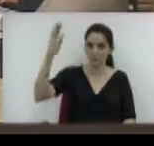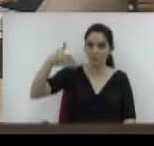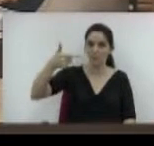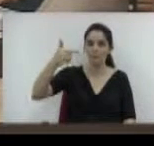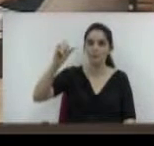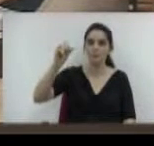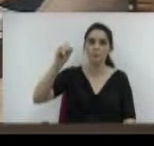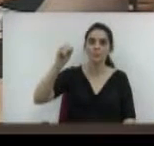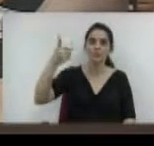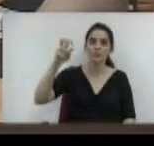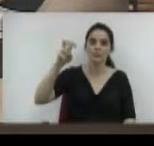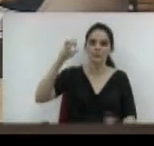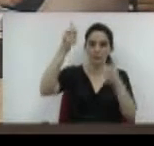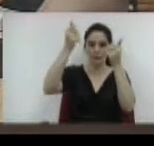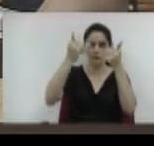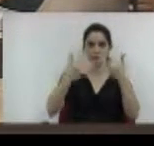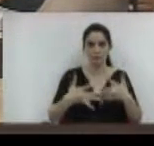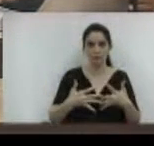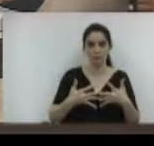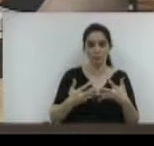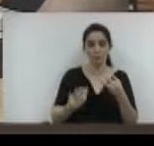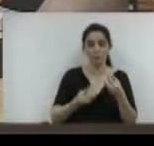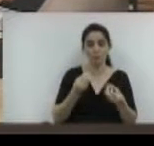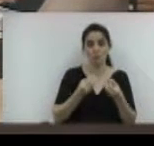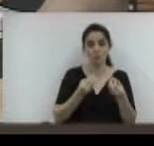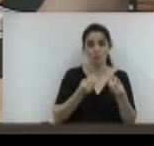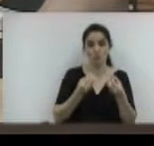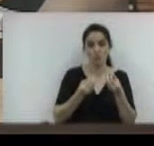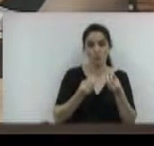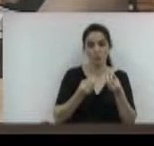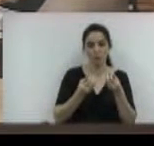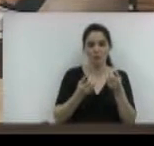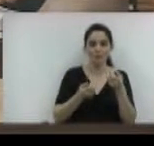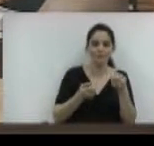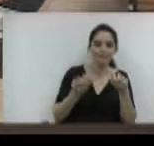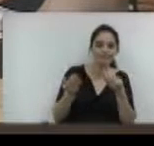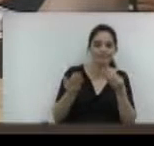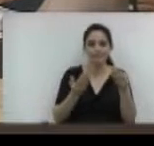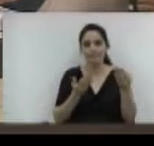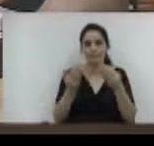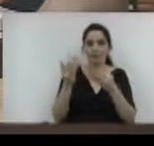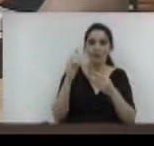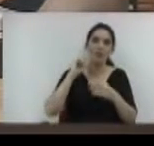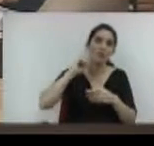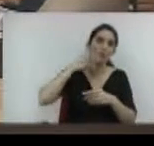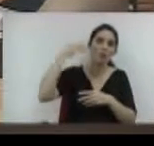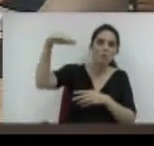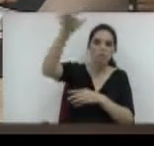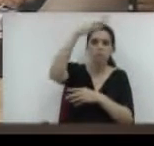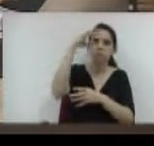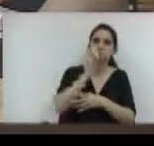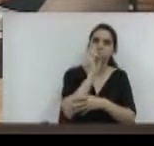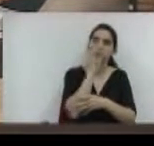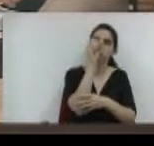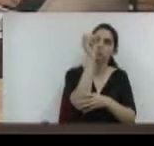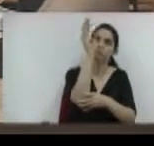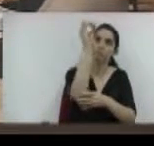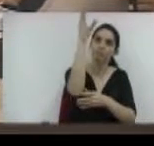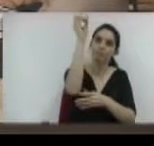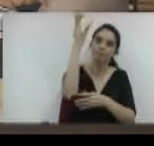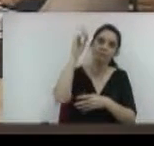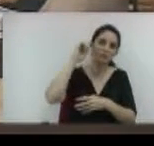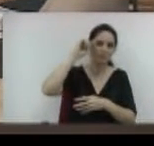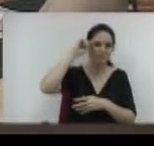182/2015, que dispõe sobre medidas de controle da poluição atmosférica por meio da avaliação da emissão de